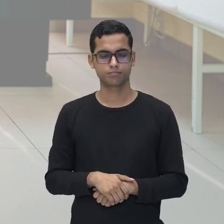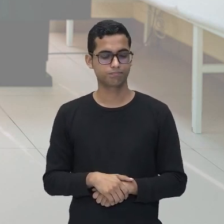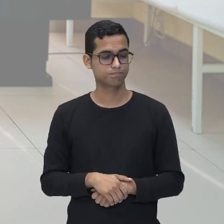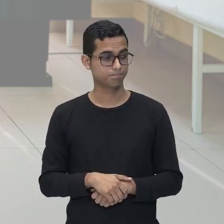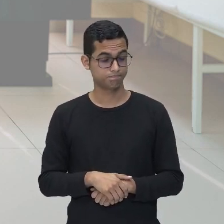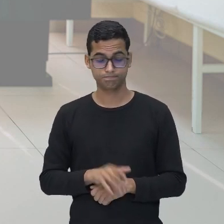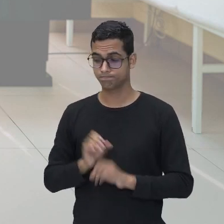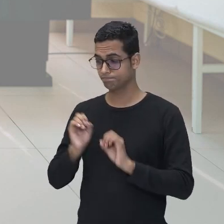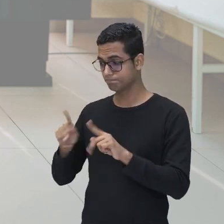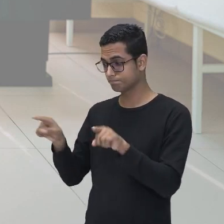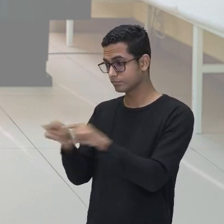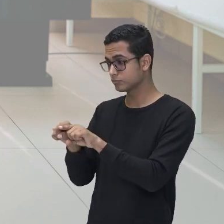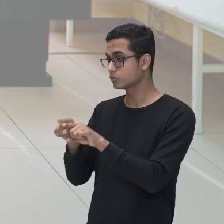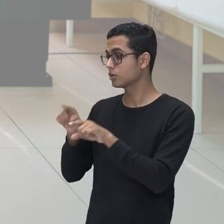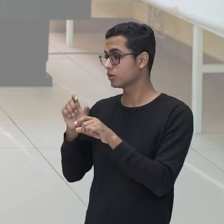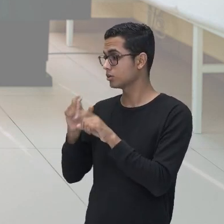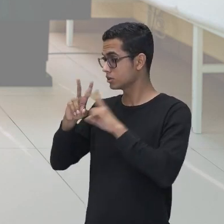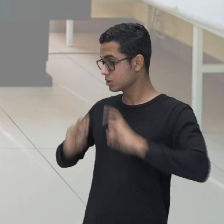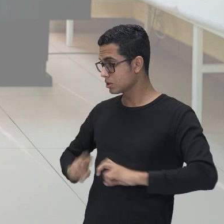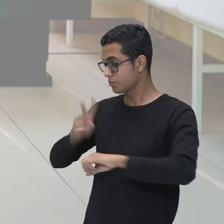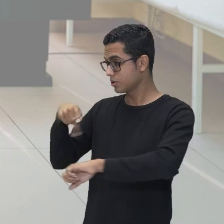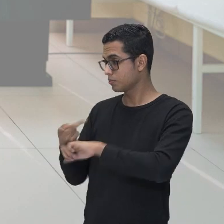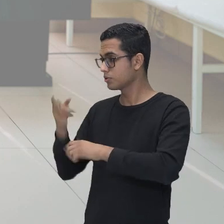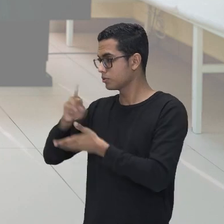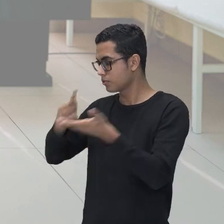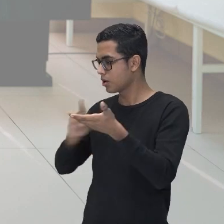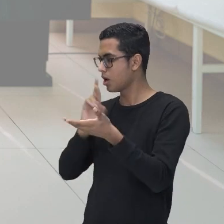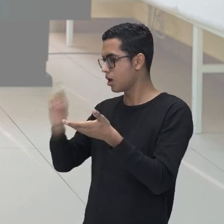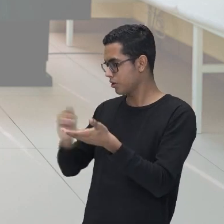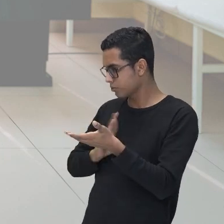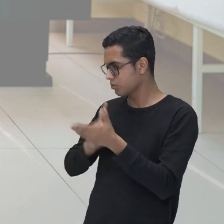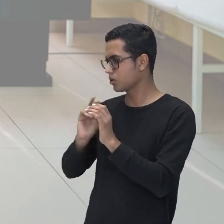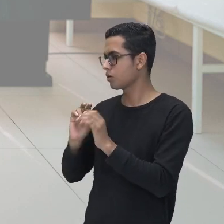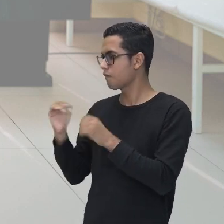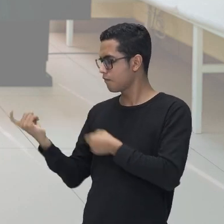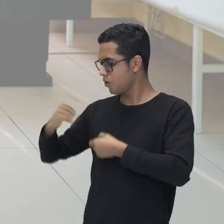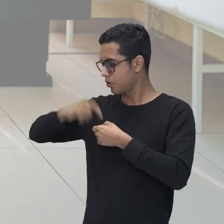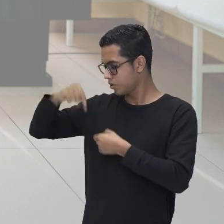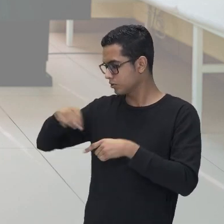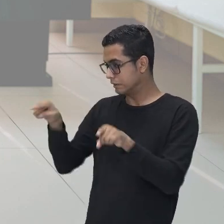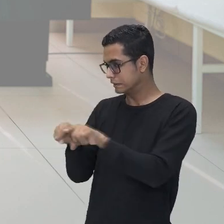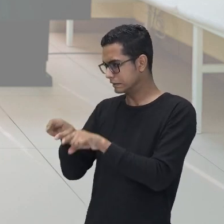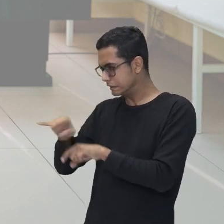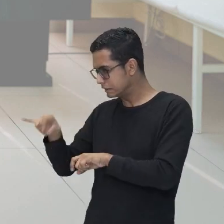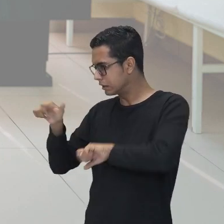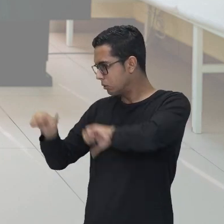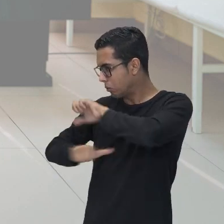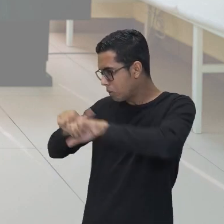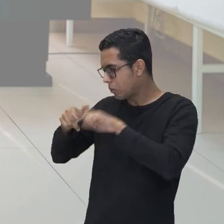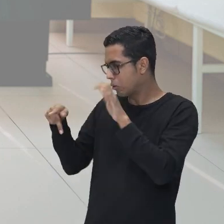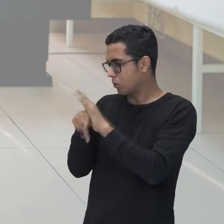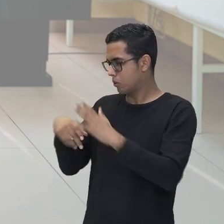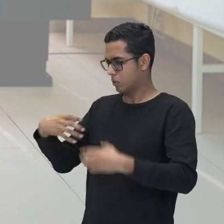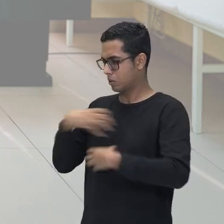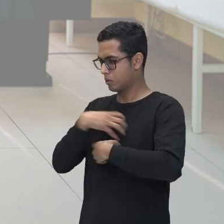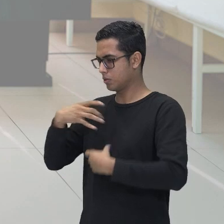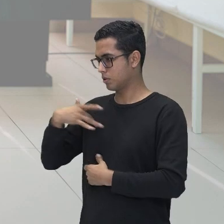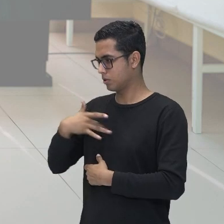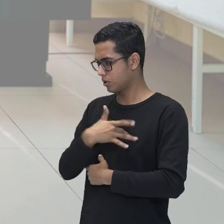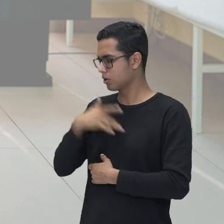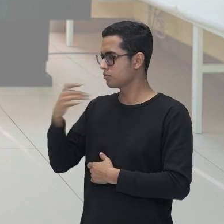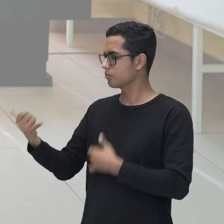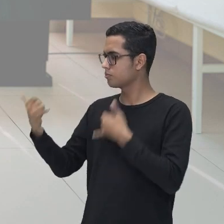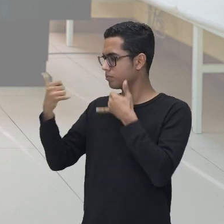Volte cá com o seu marido quando tiver os resultados. Se, entretanto, houver alguma modificação no estado dele,